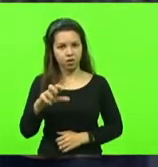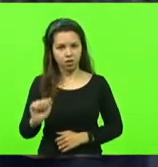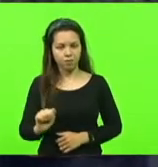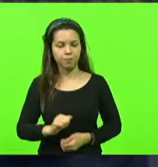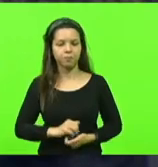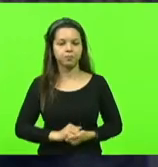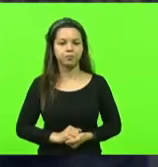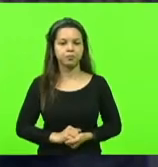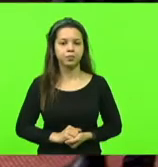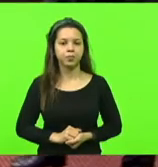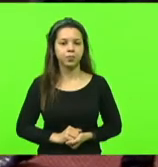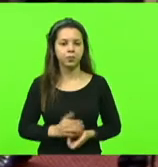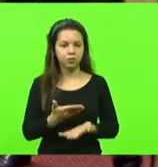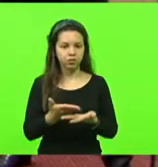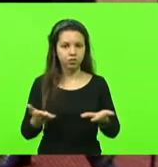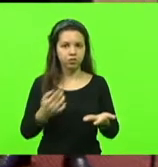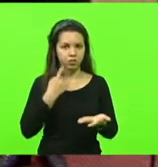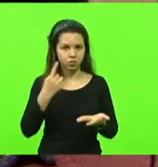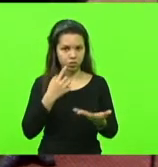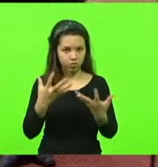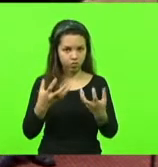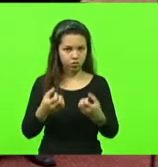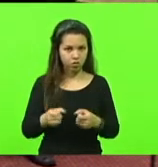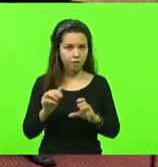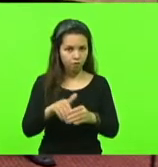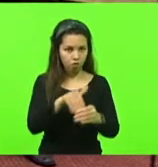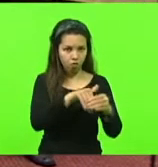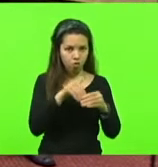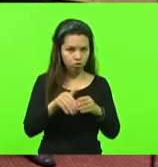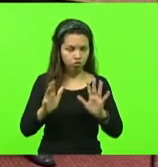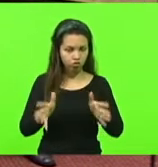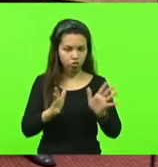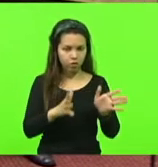Consulto, senhores e senhoras deputadas, se todos exerceram o seu direito de voto.